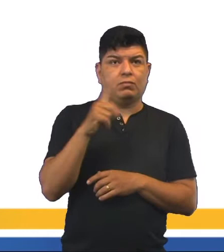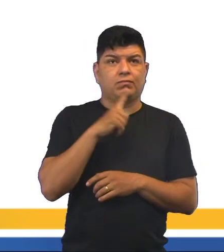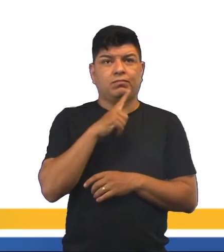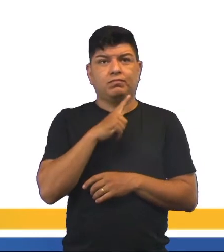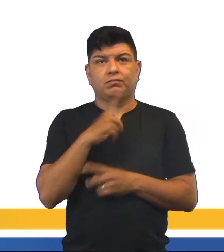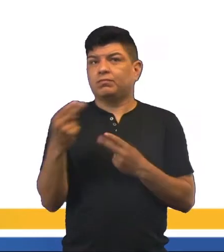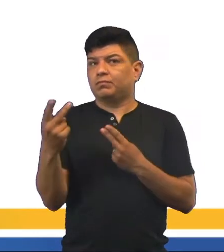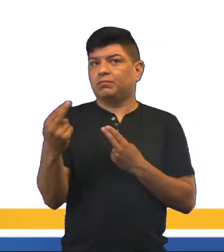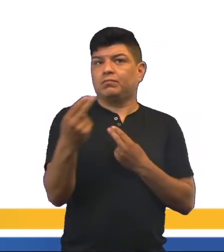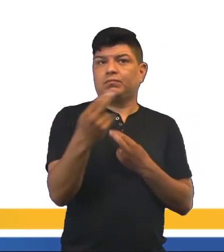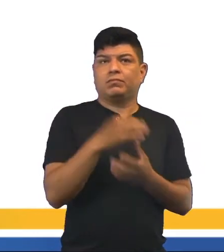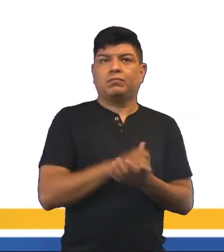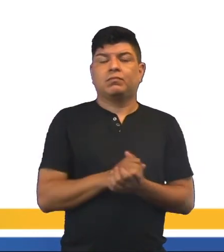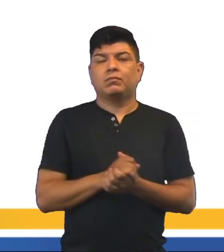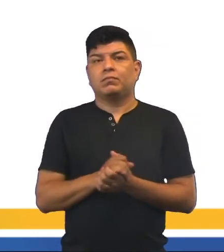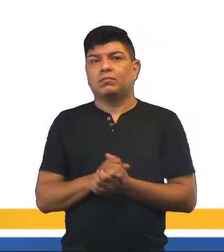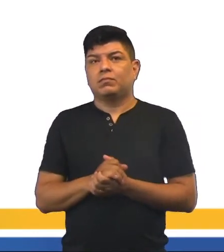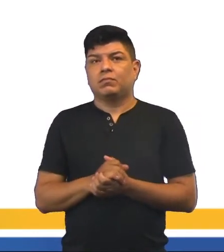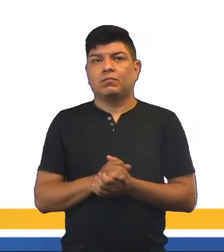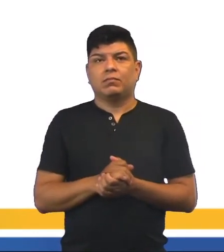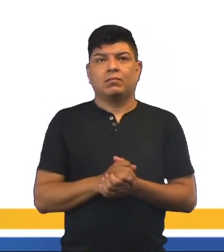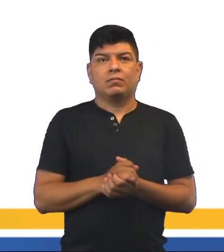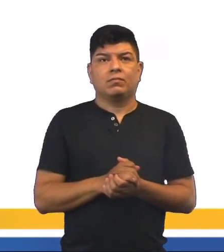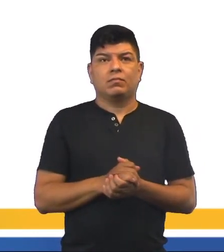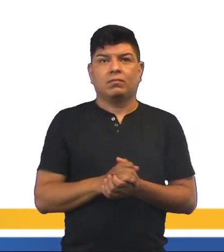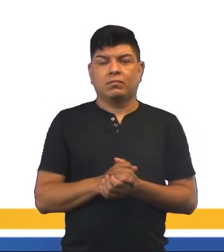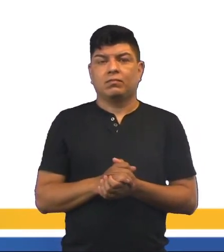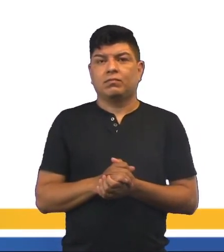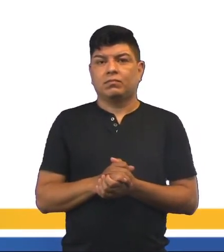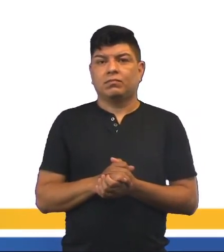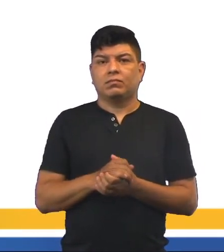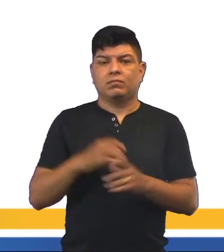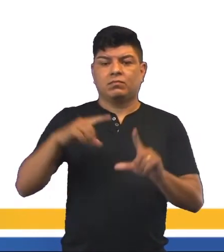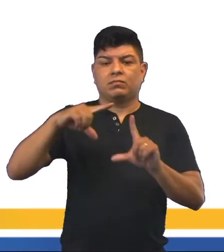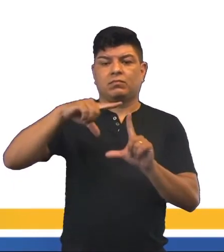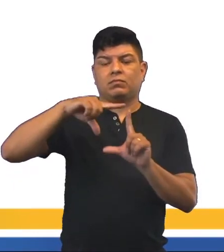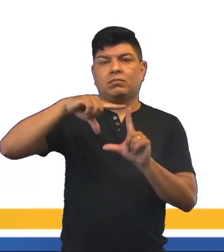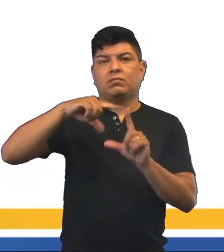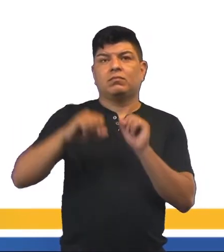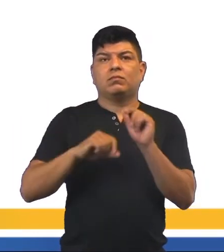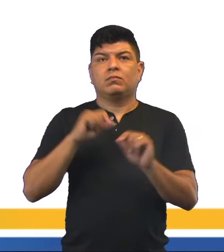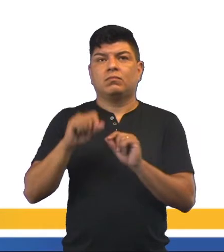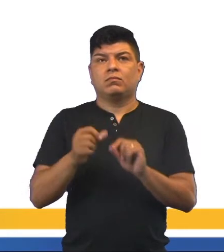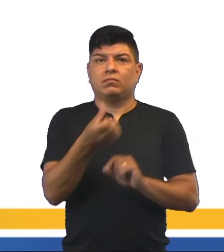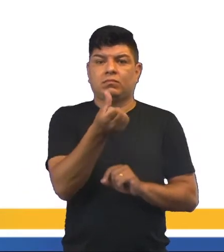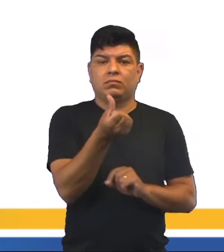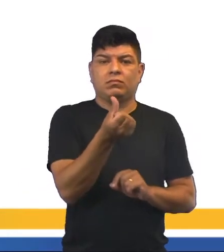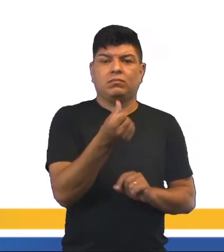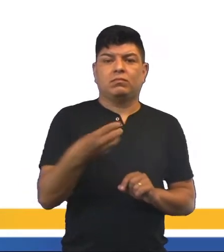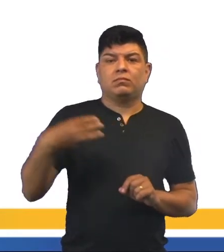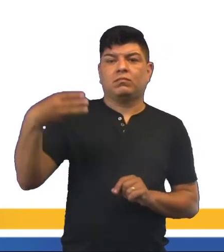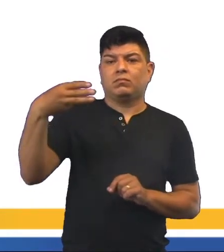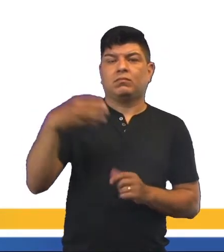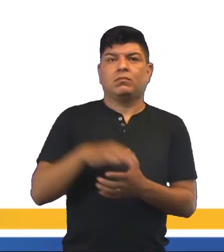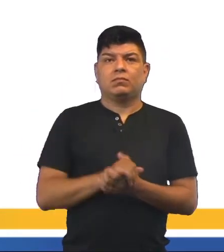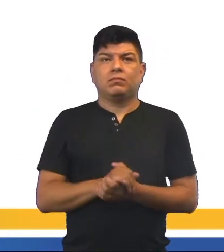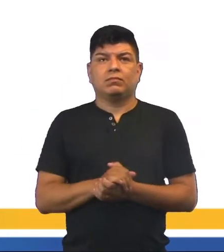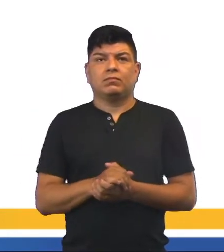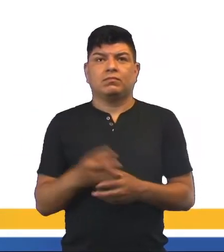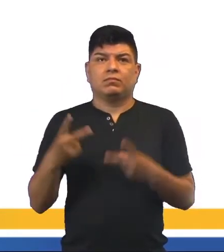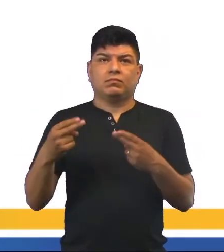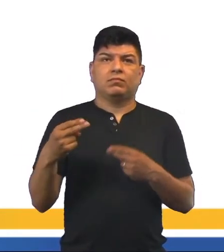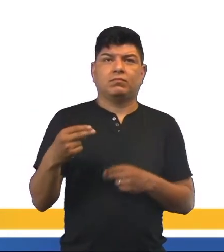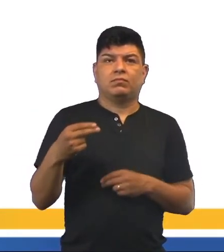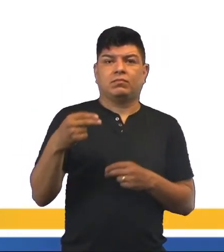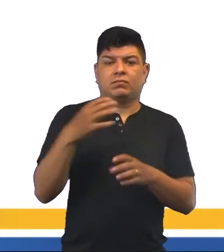polígono semelhante a ele. Olha ali. Um retângulo de 6 por 3. Vou chamar isso aqui de área